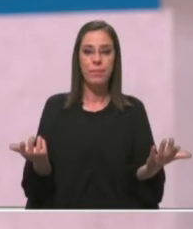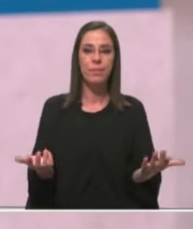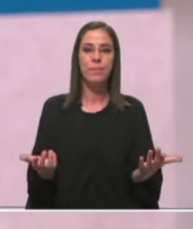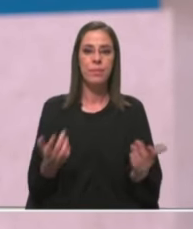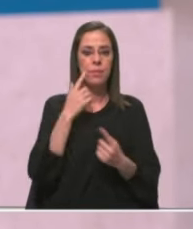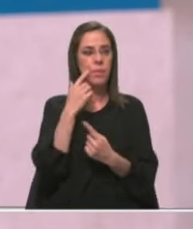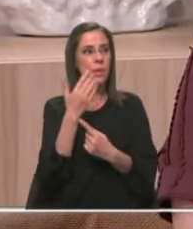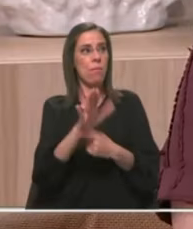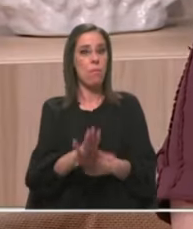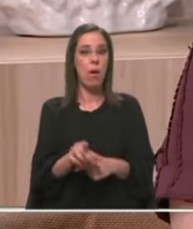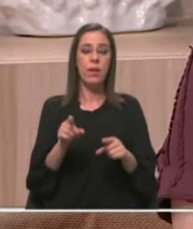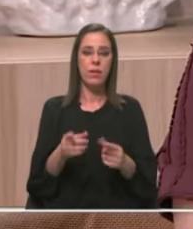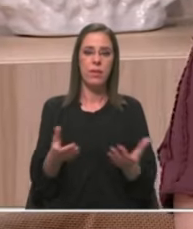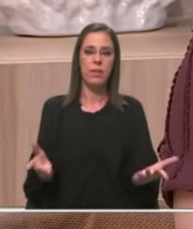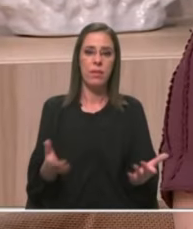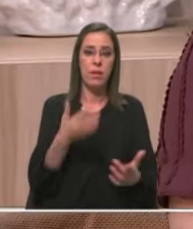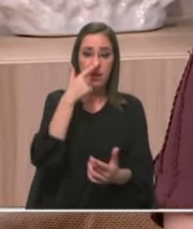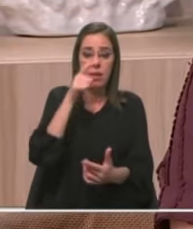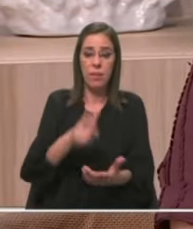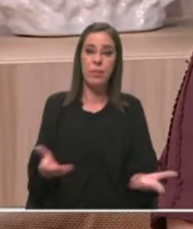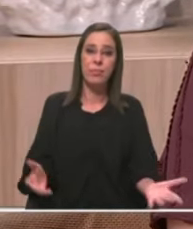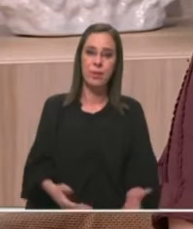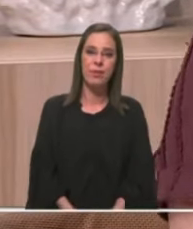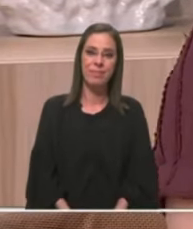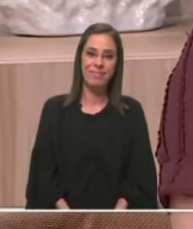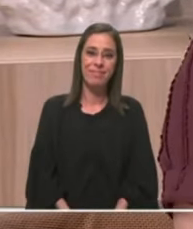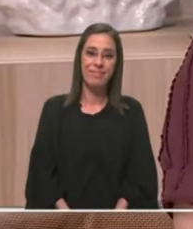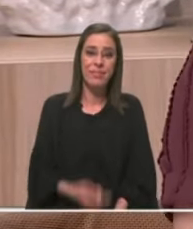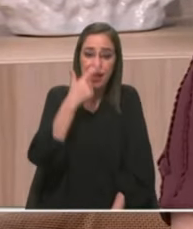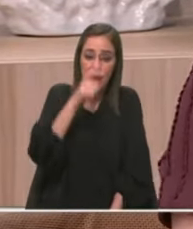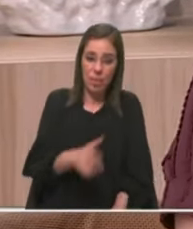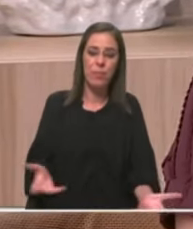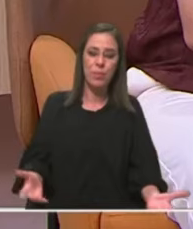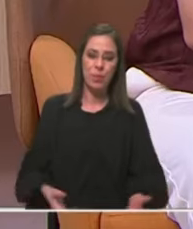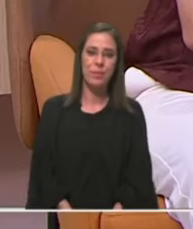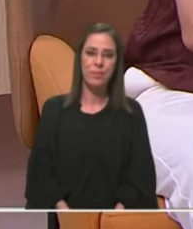mostra com este seu gesto que é uma pessoa... Confiança. De confiança.